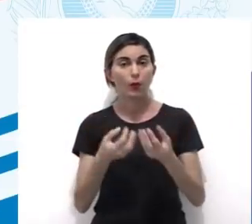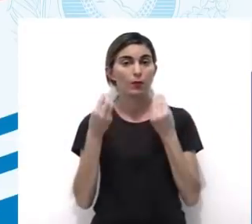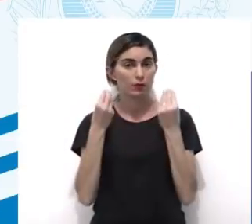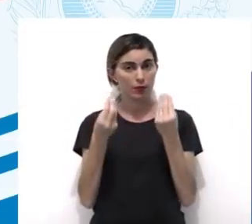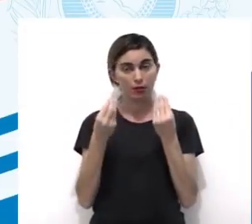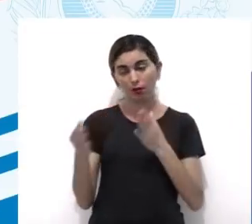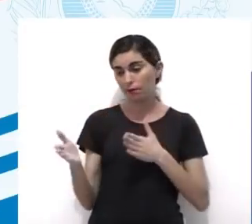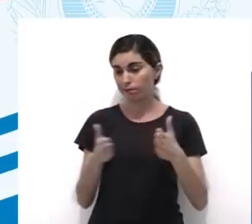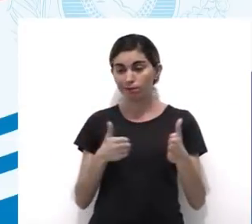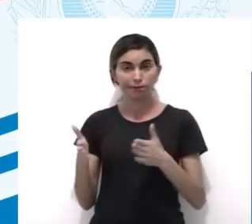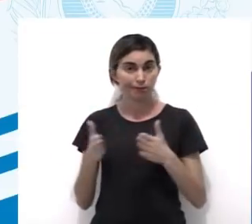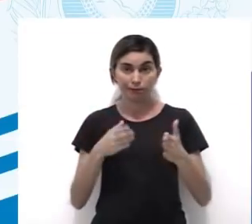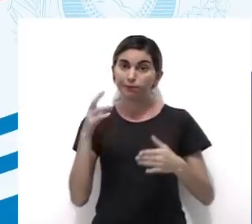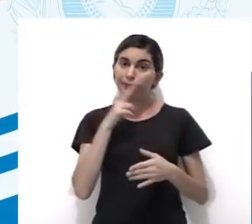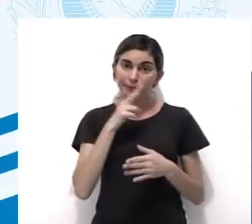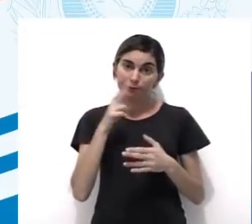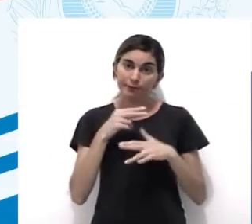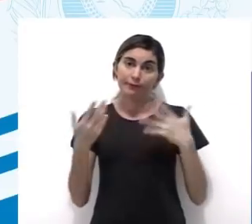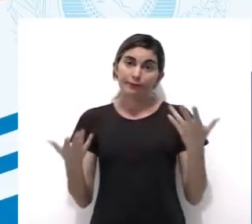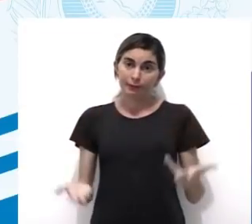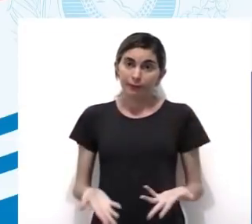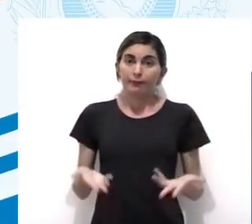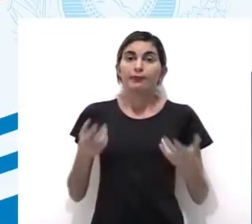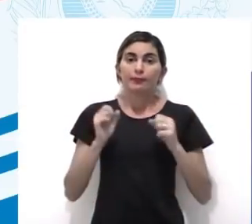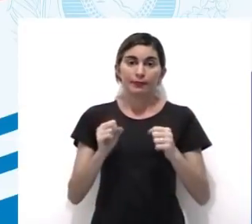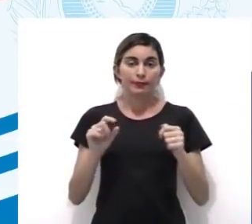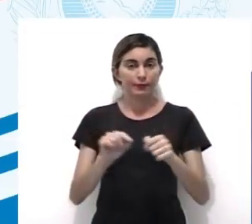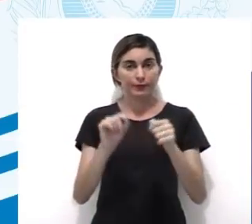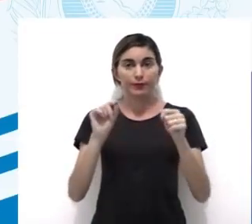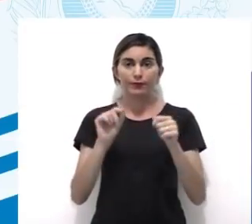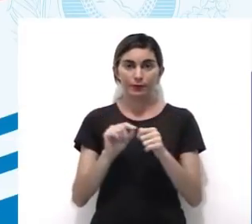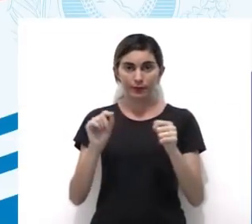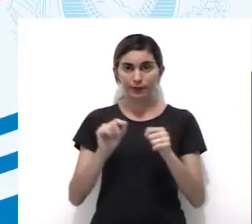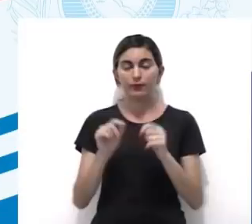em momentos emergenciais como esse a gente possa fazer